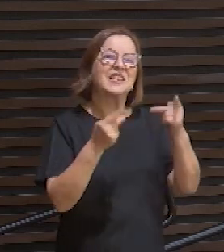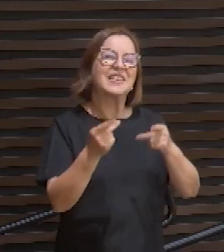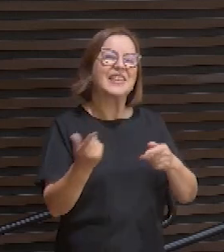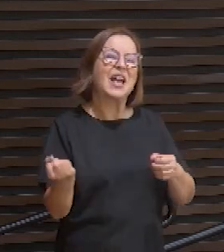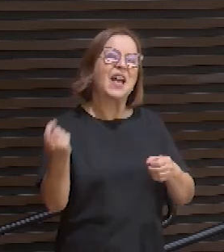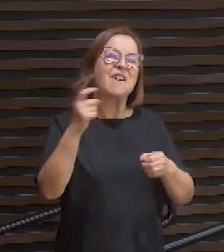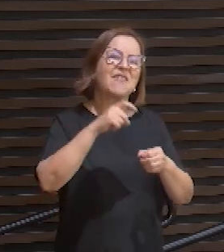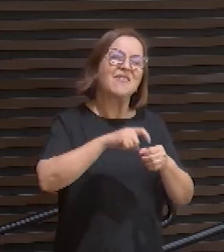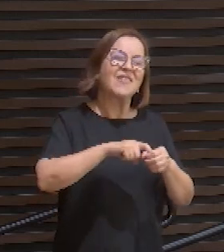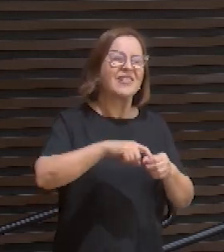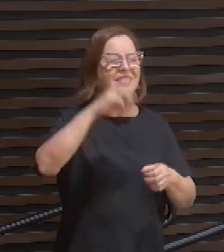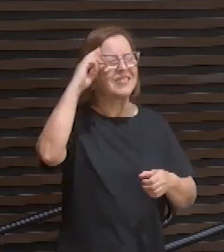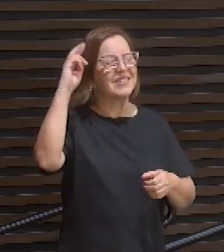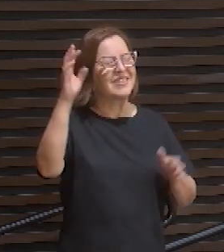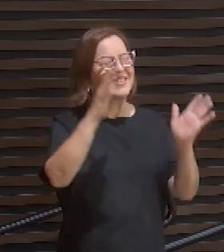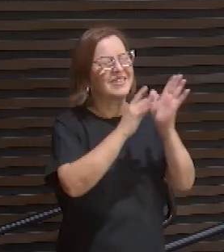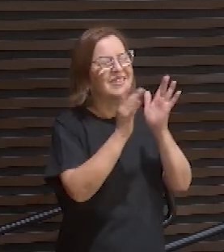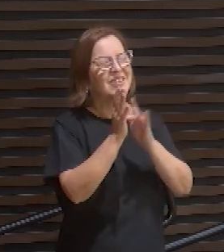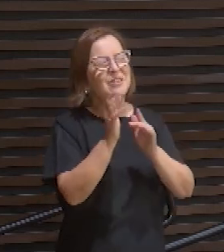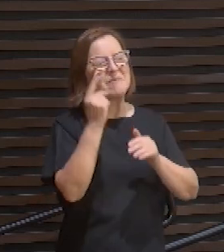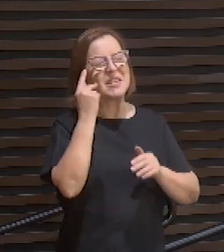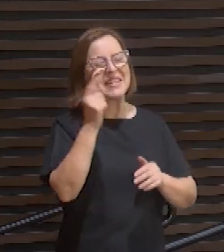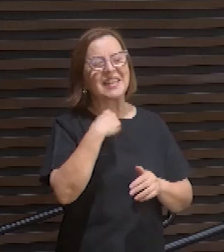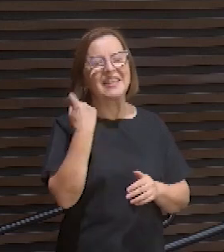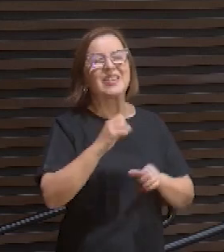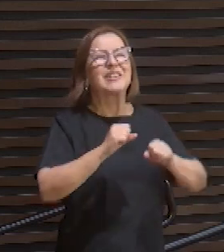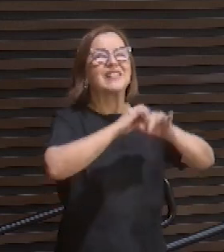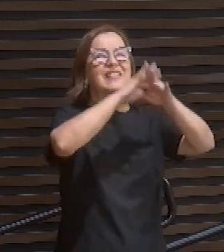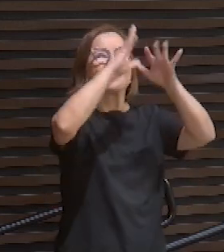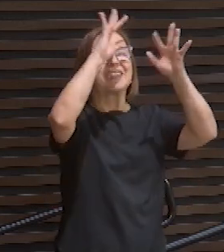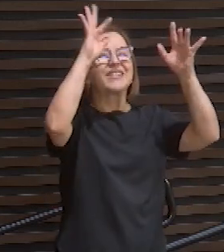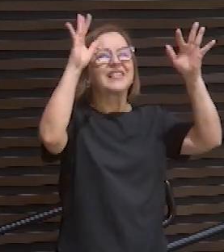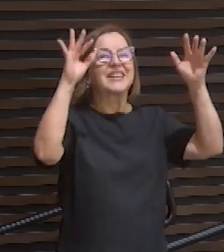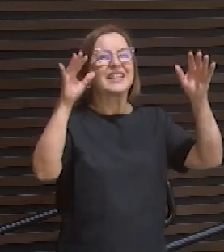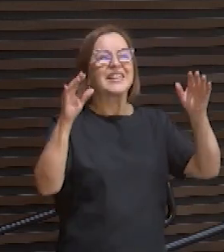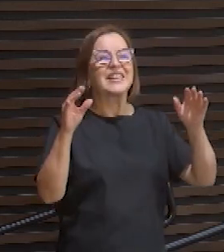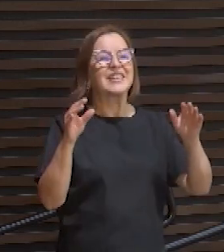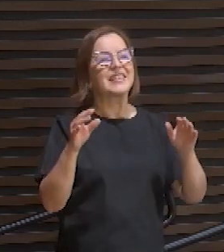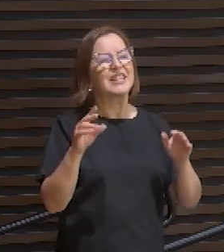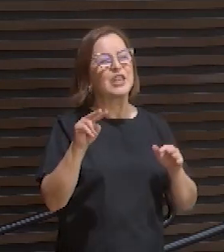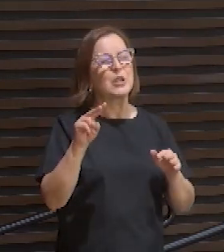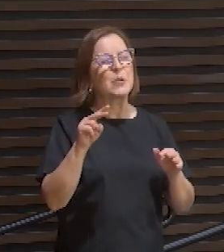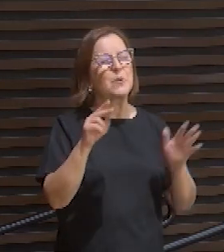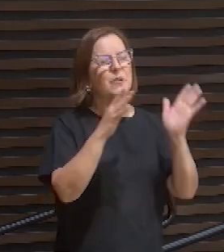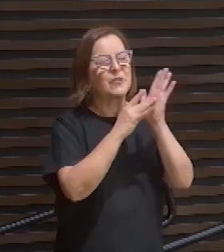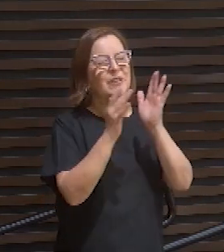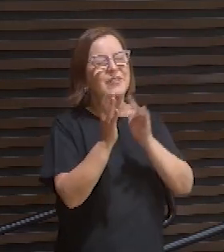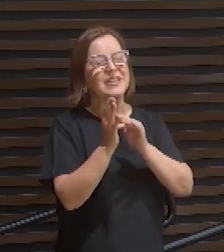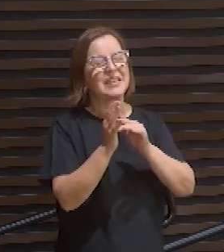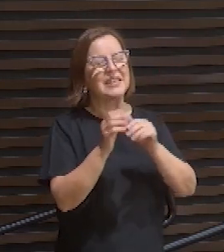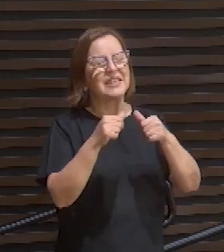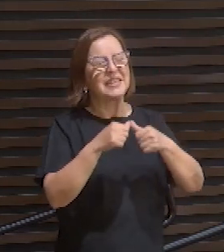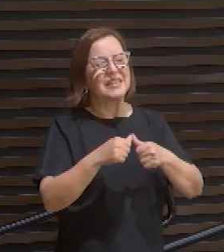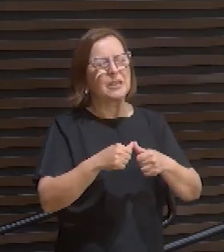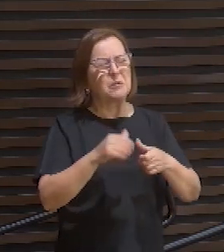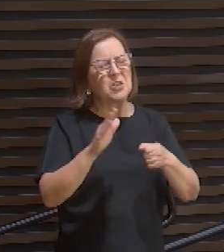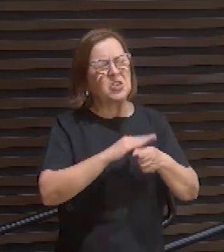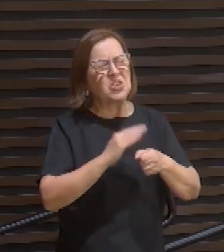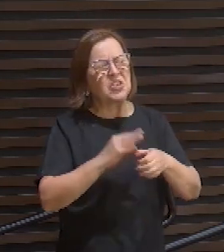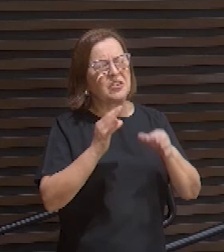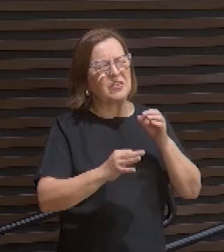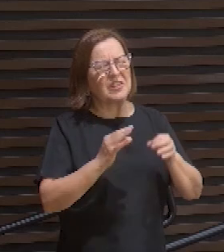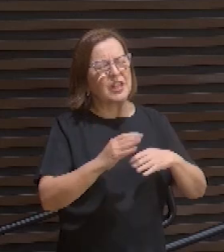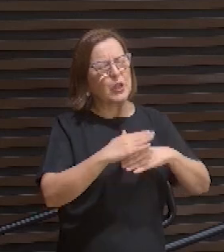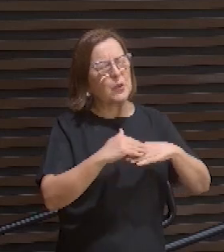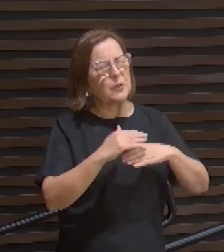Senhor Jesus, para que nós sejamos glorificados como Ele é, e sejamos fartos de justiça e consolados do nosso